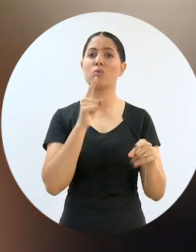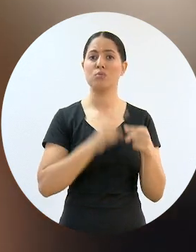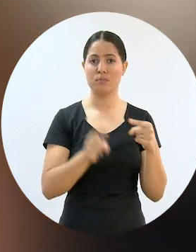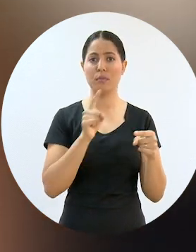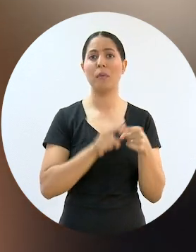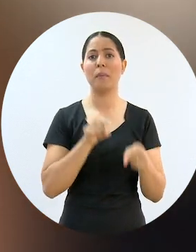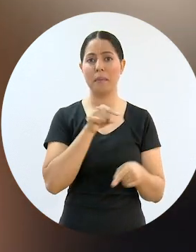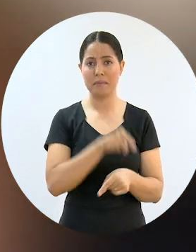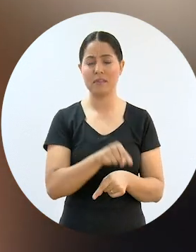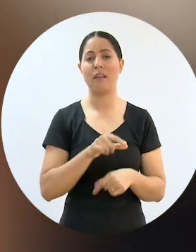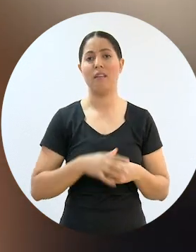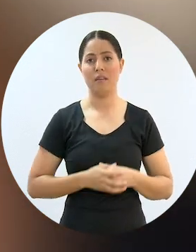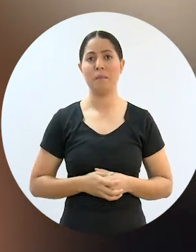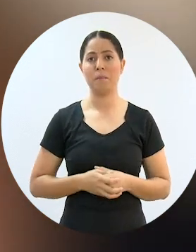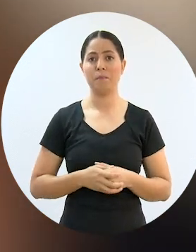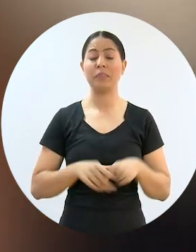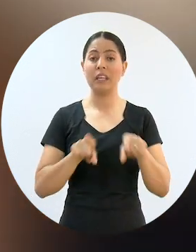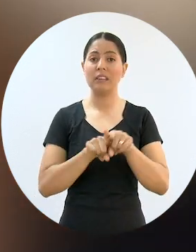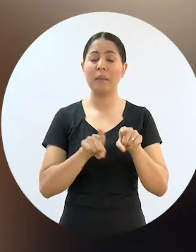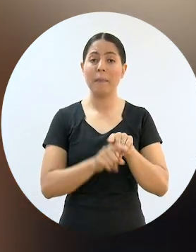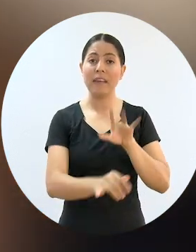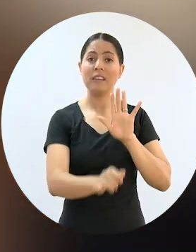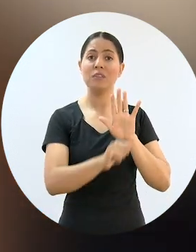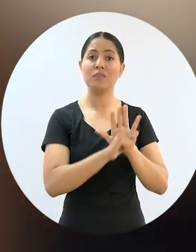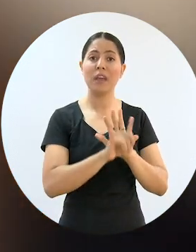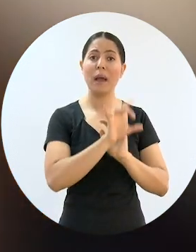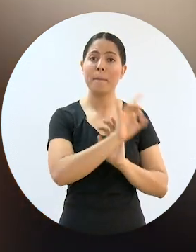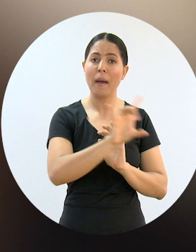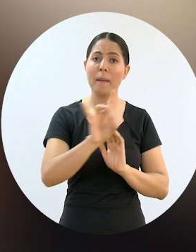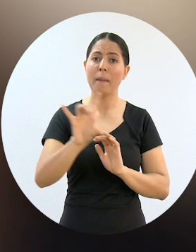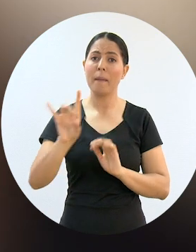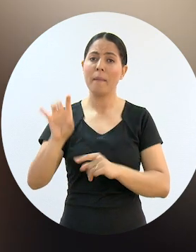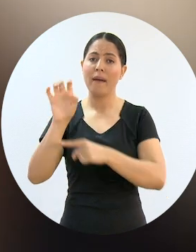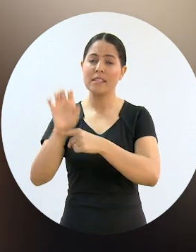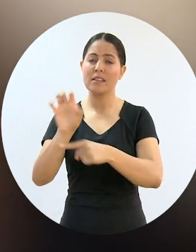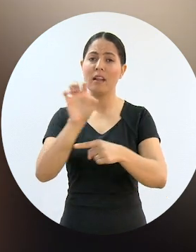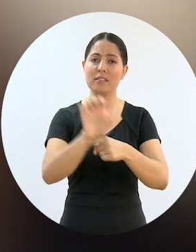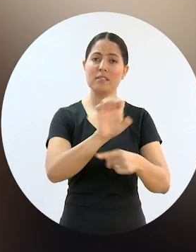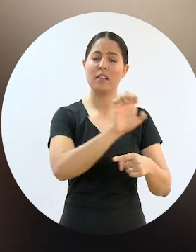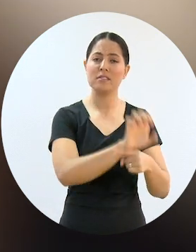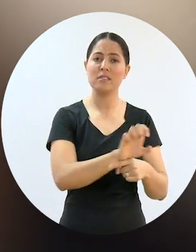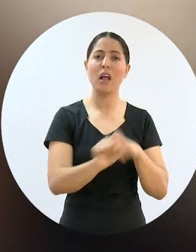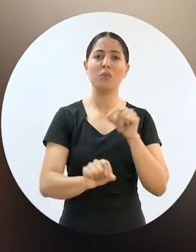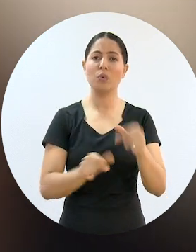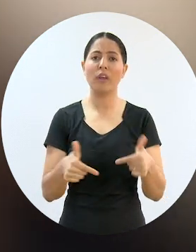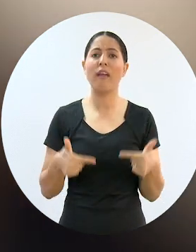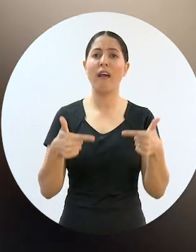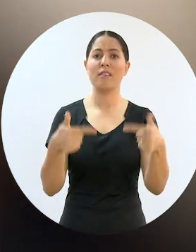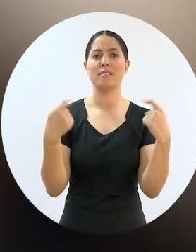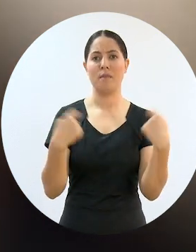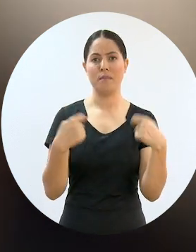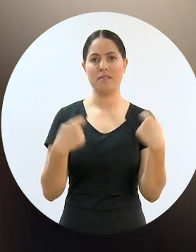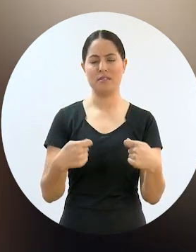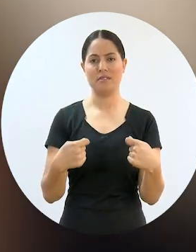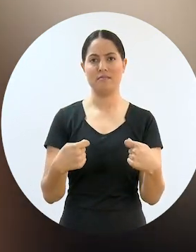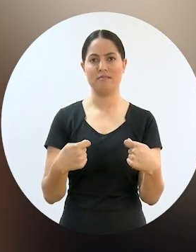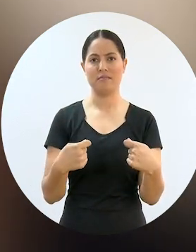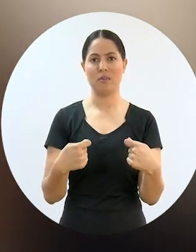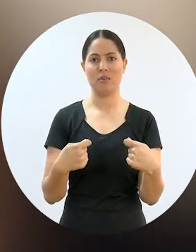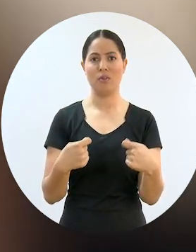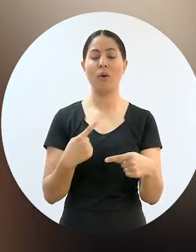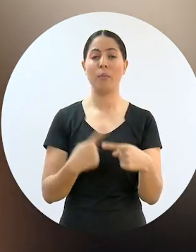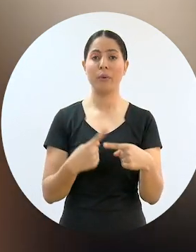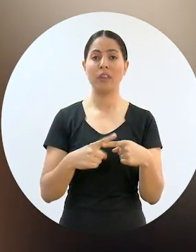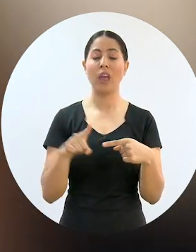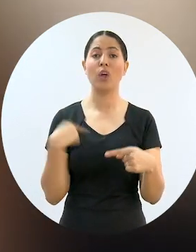seus anseios, identificar em cada estado e em cada localidade o que precisa ser feito